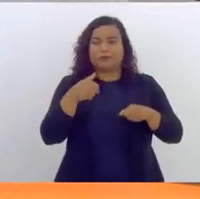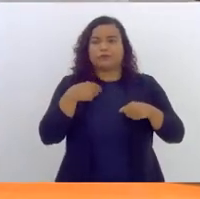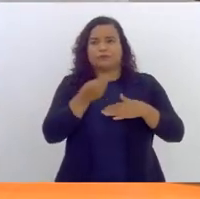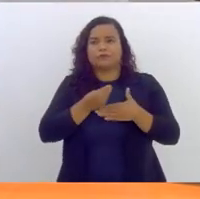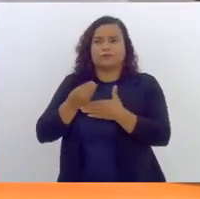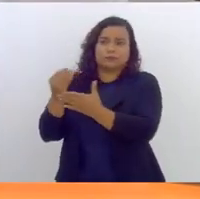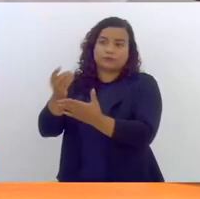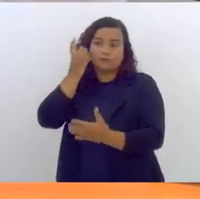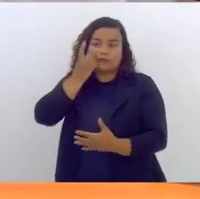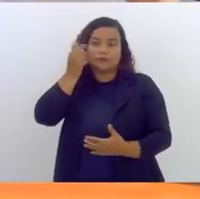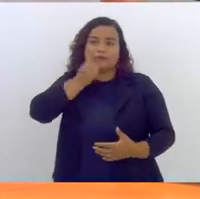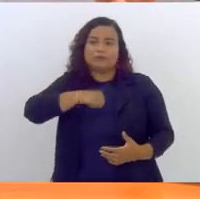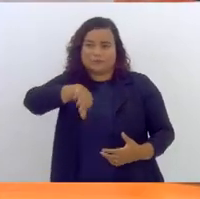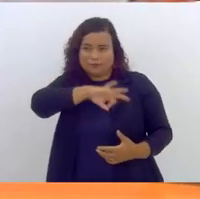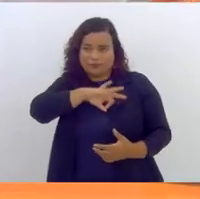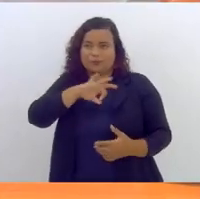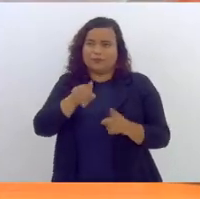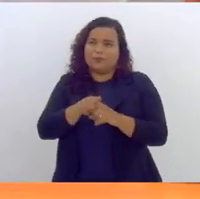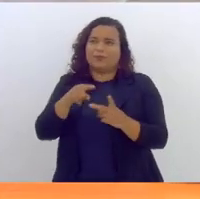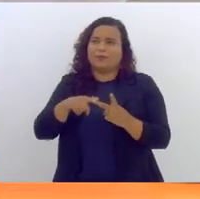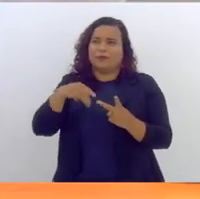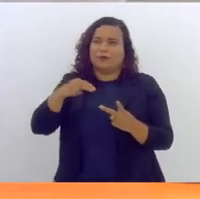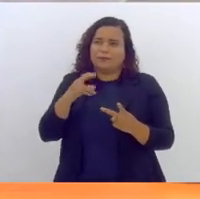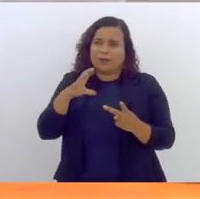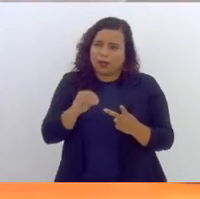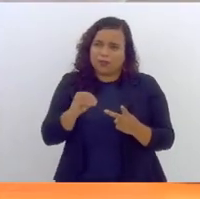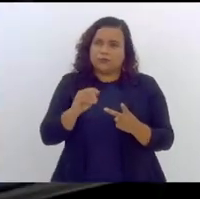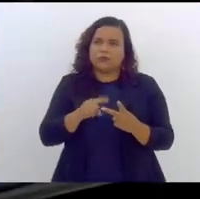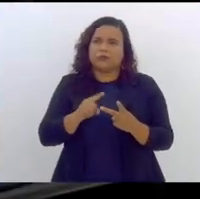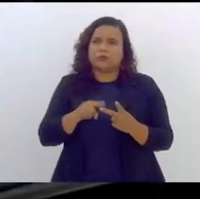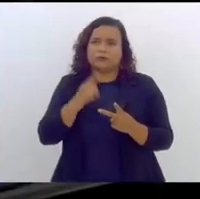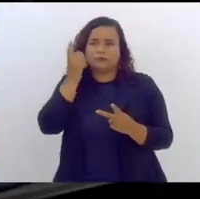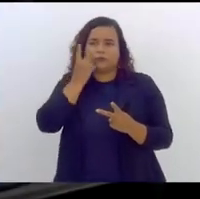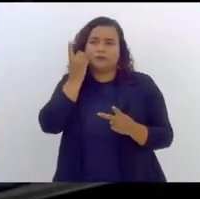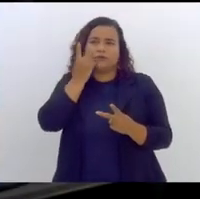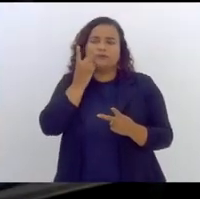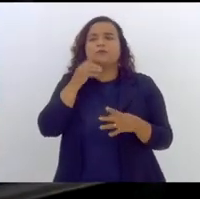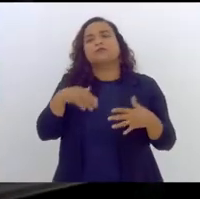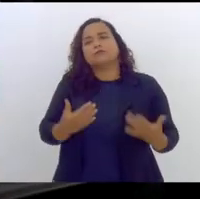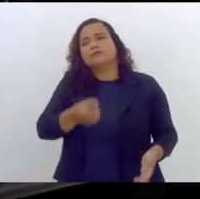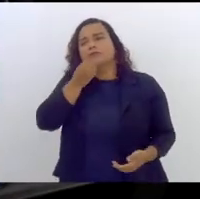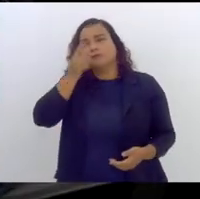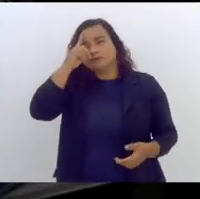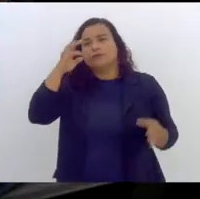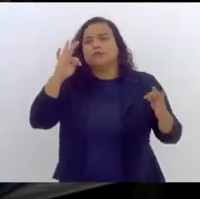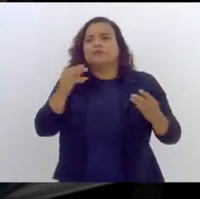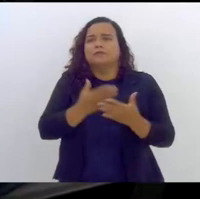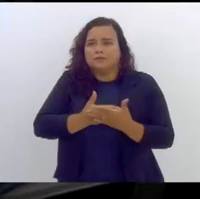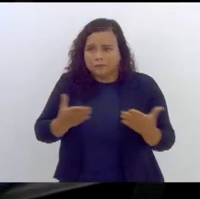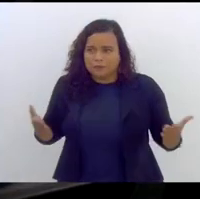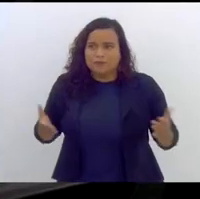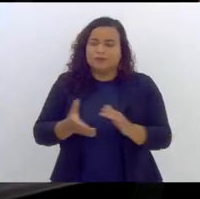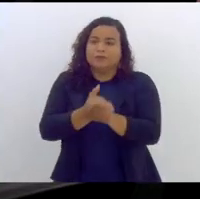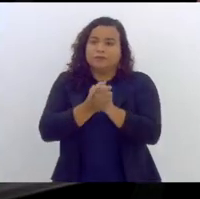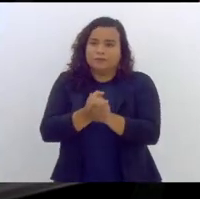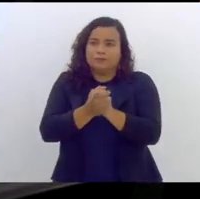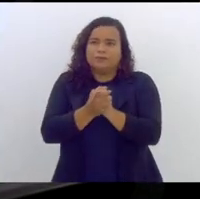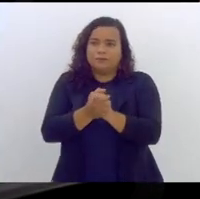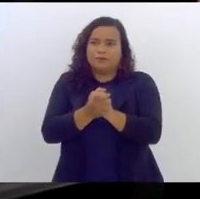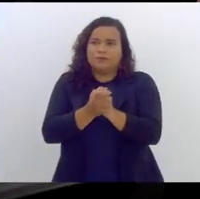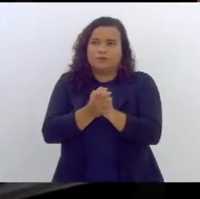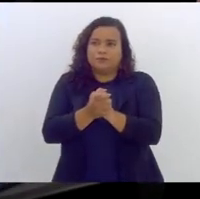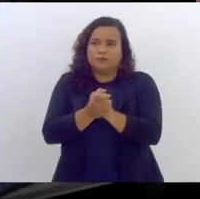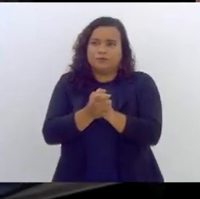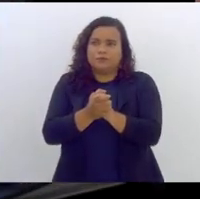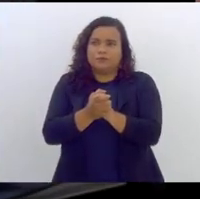passando a palavra para deputada Marta Rocha Deputado Márcio Gualberto bom dia a todos e todos que eu cumprimento